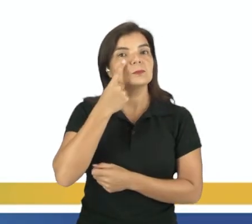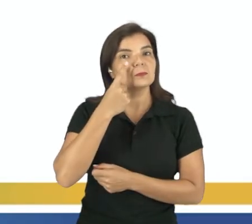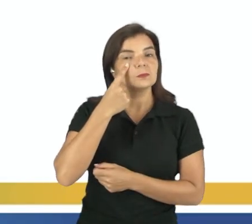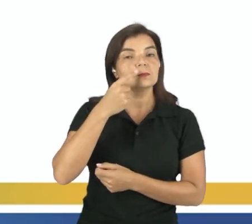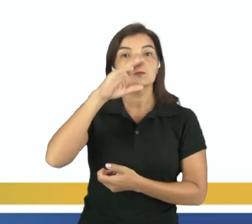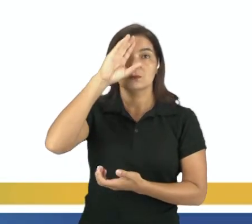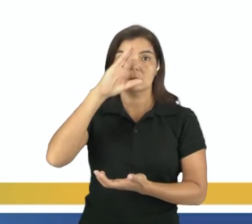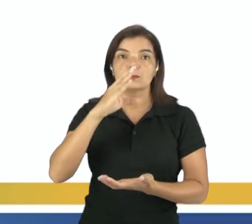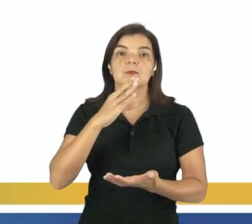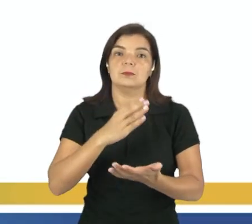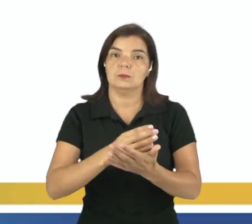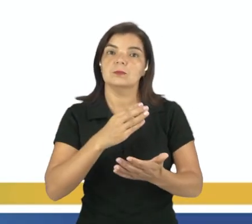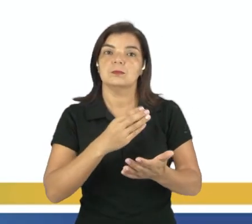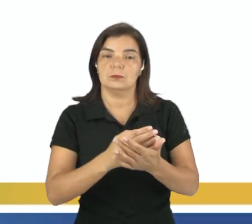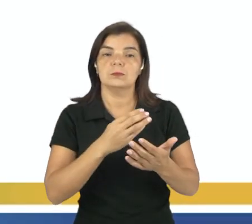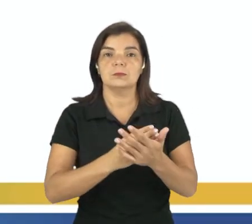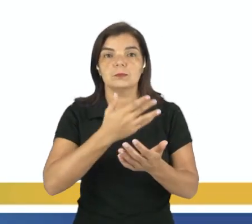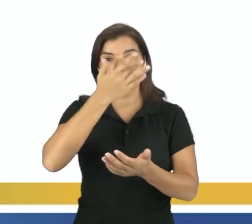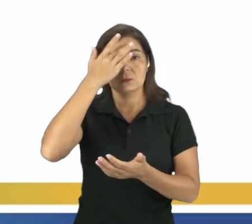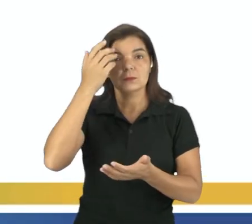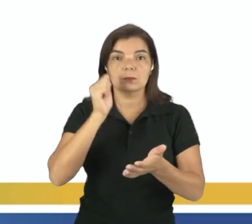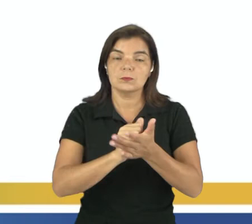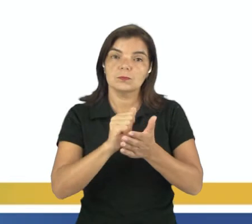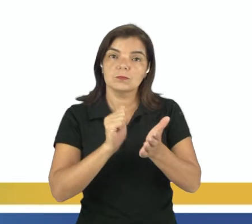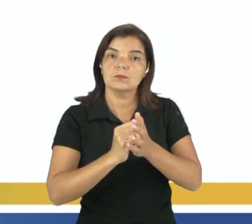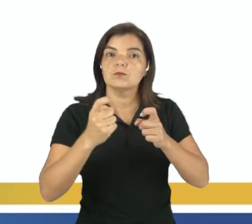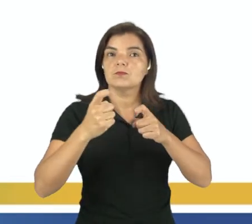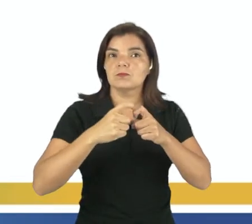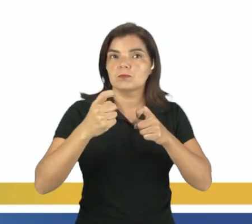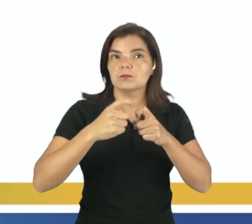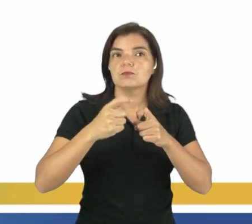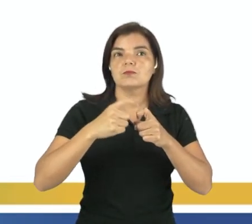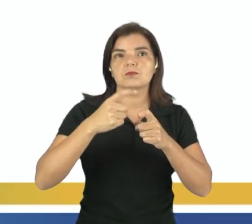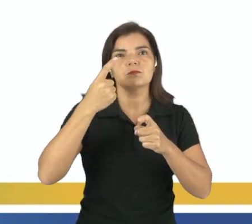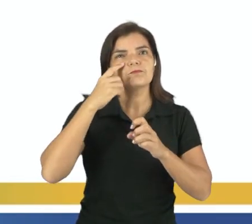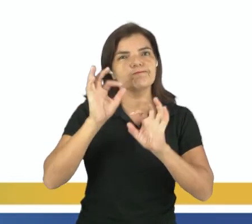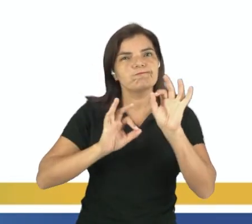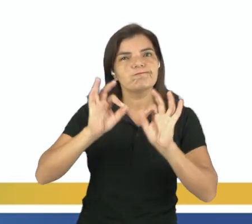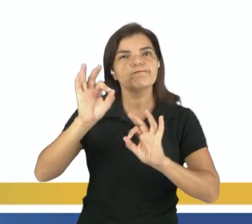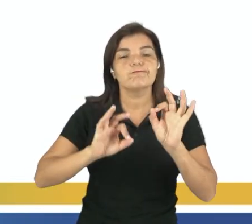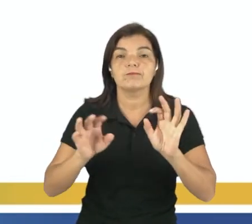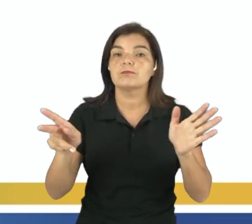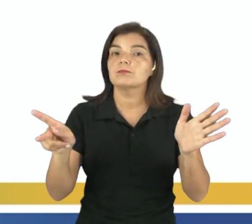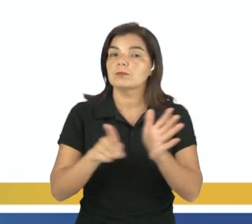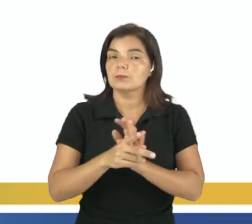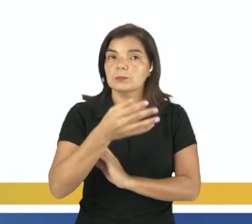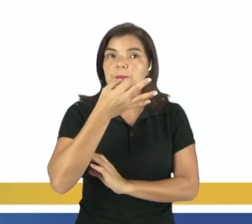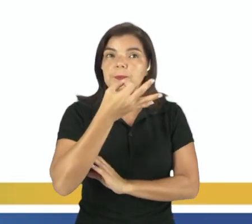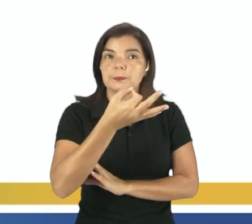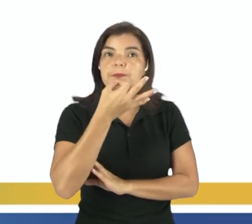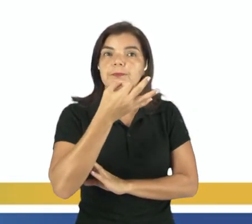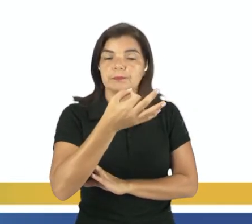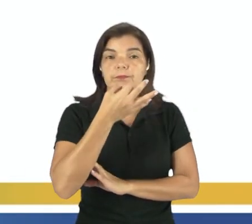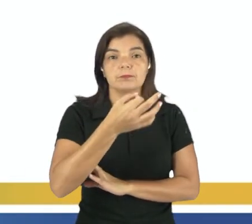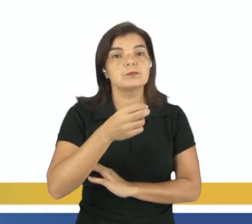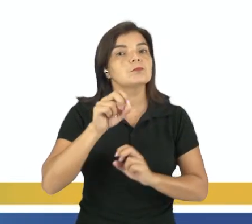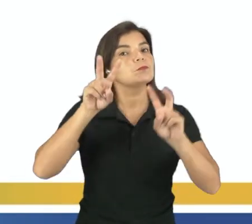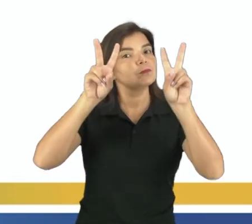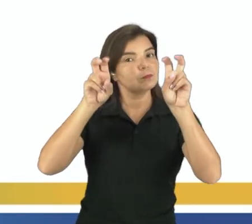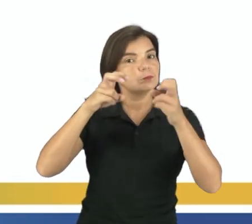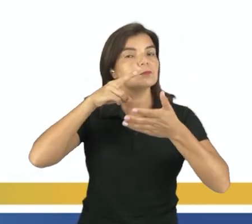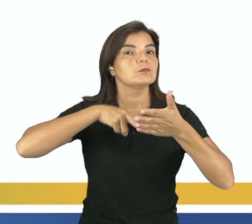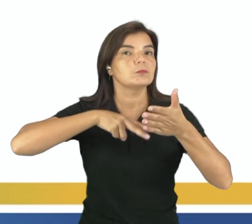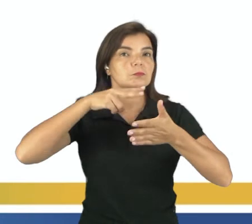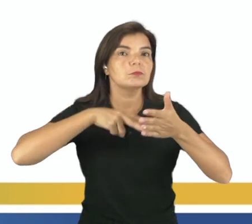verificar a credibilidade desses especialistas, procurar construir nossas próprias opiniões a respeito do